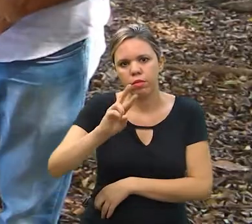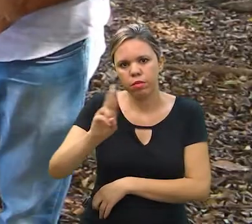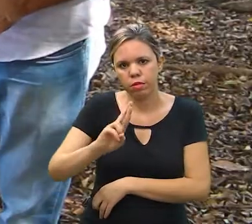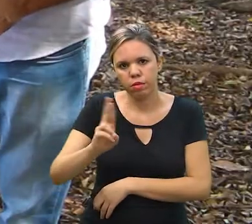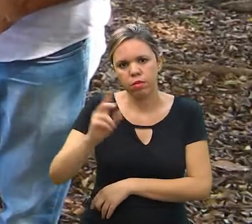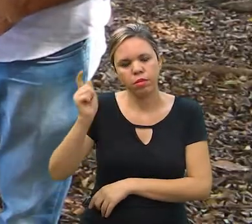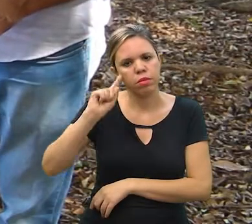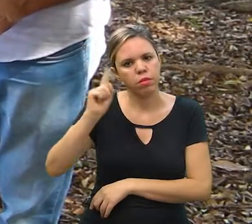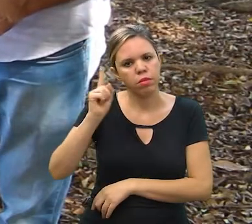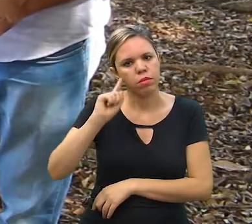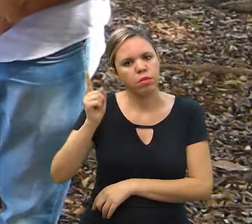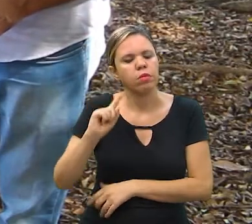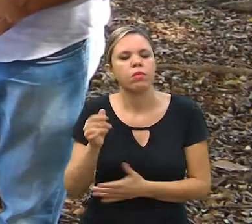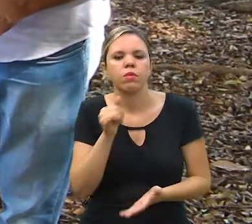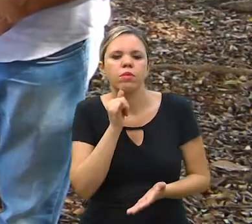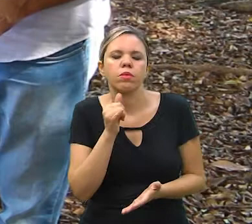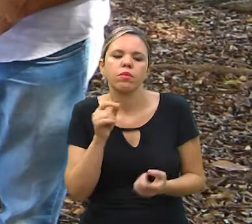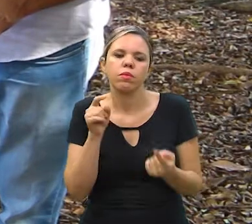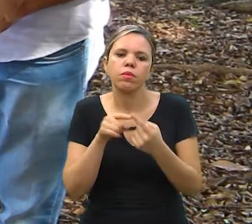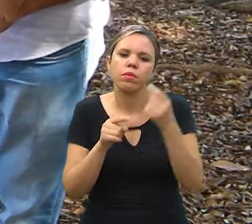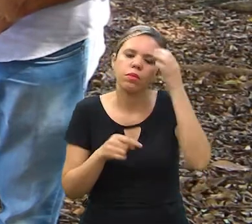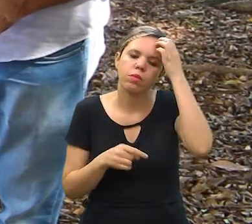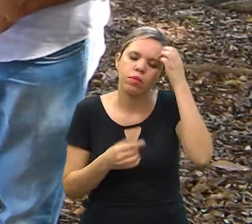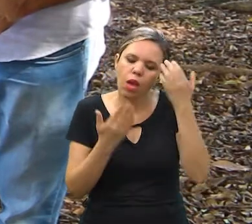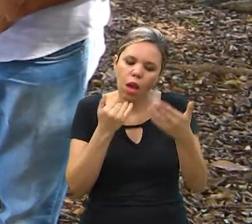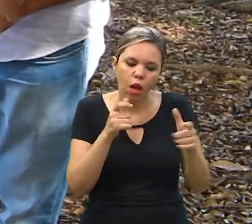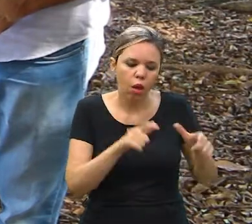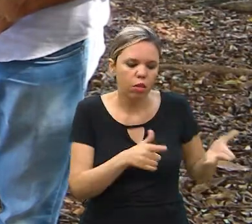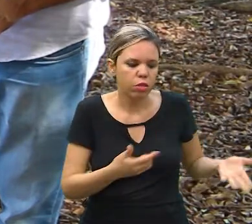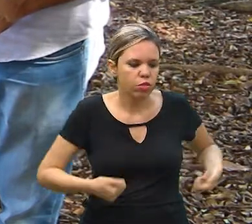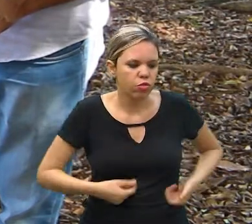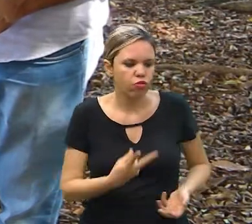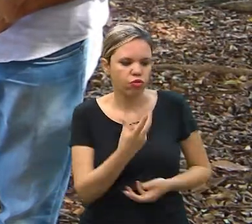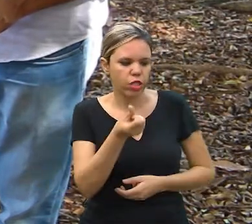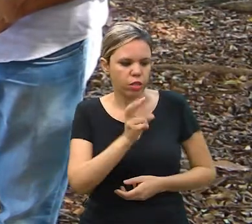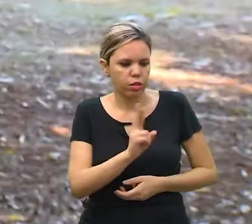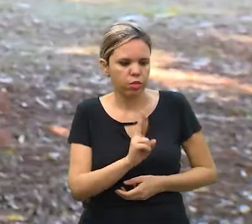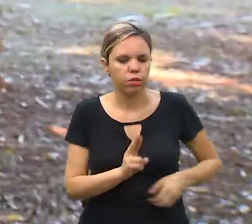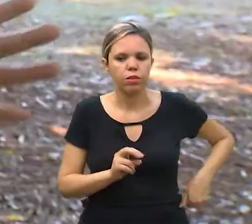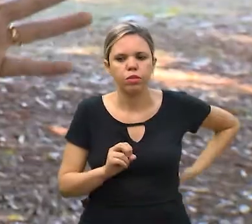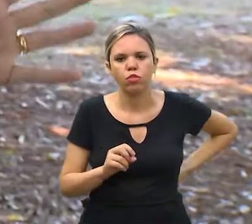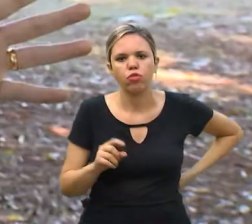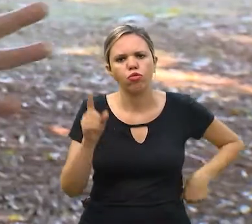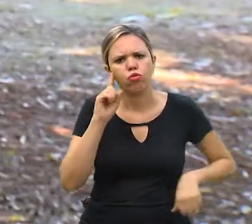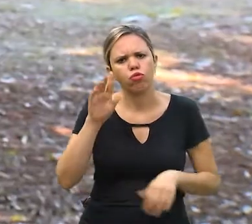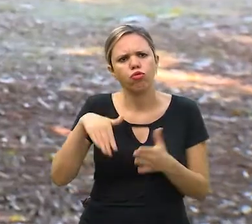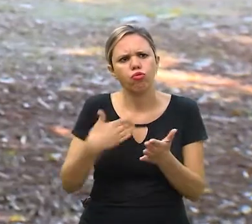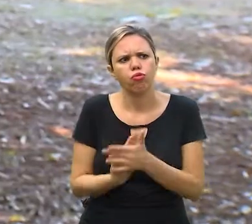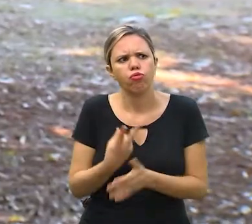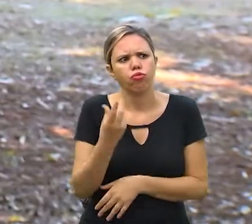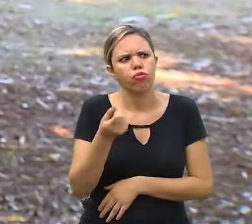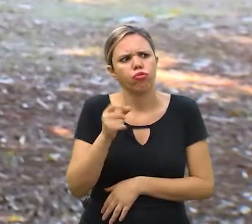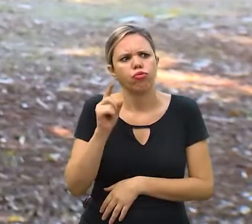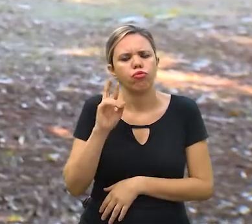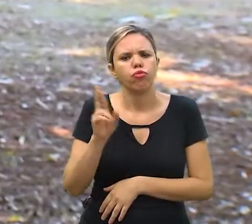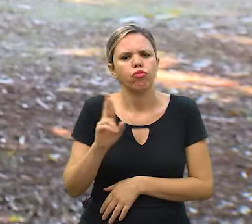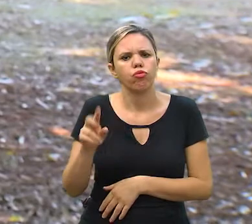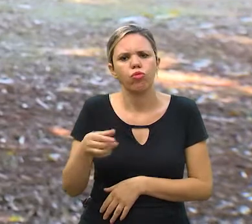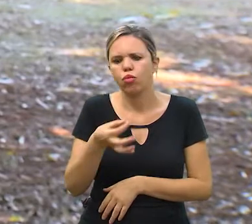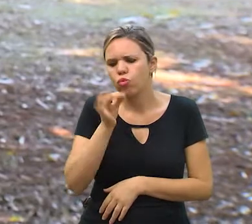dia. Determinou aquela meta, está almoçando ali e gastou 26 reais, ou ao longo do dia você já gastou 26 reais.